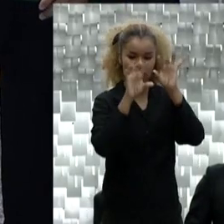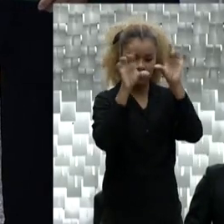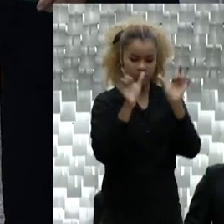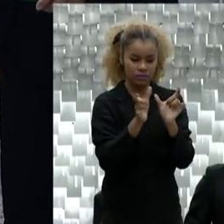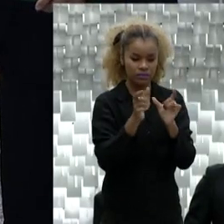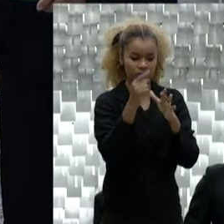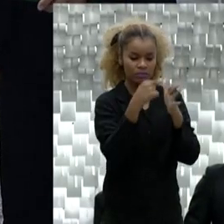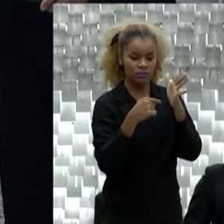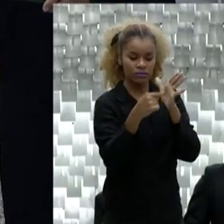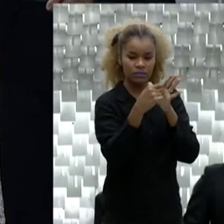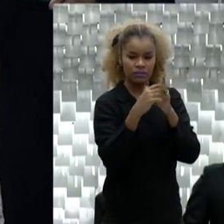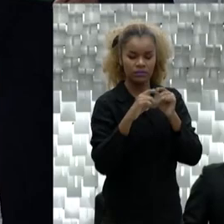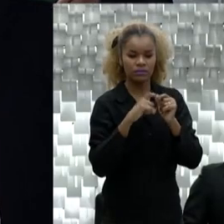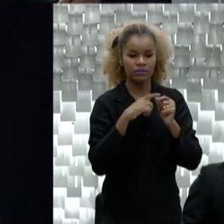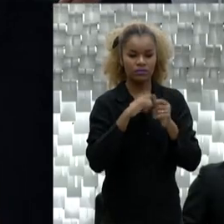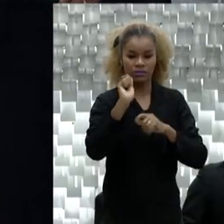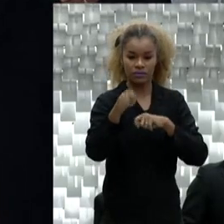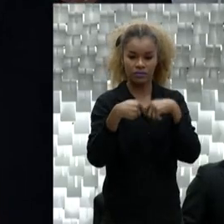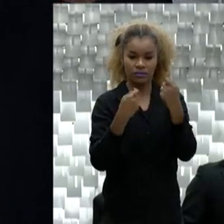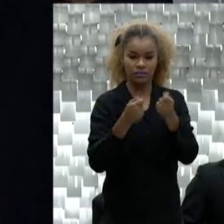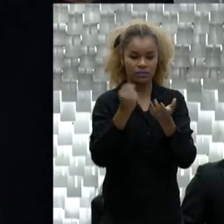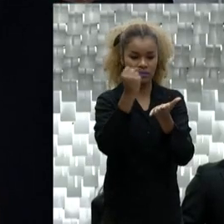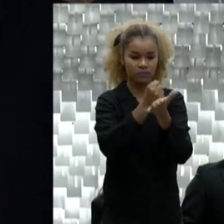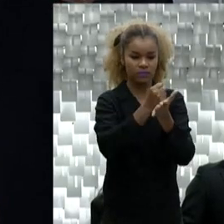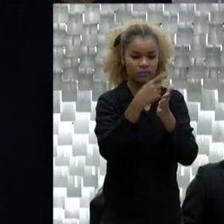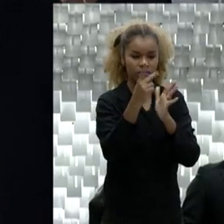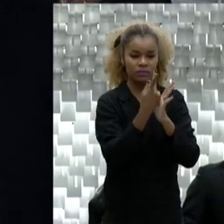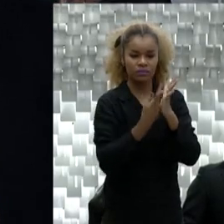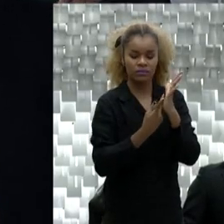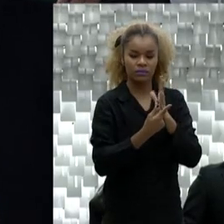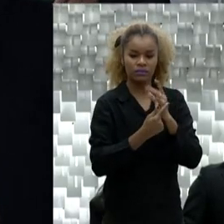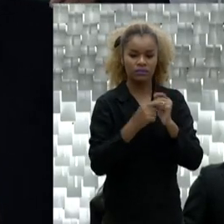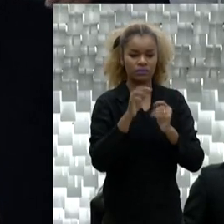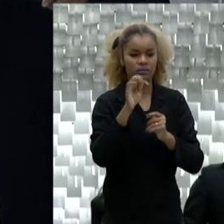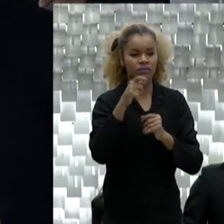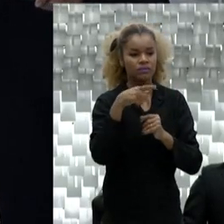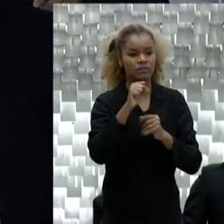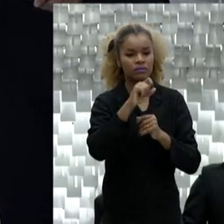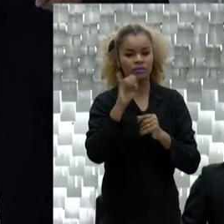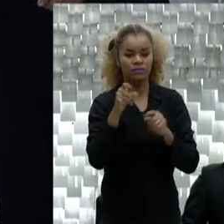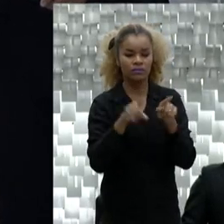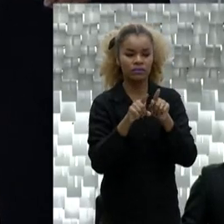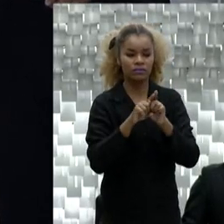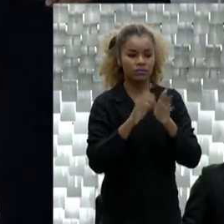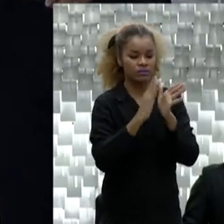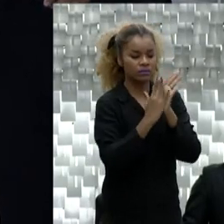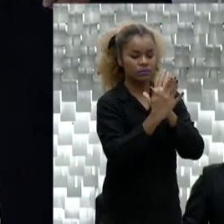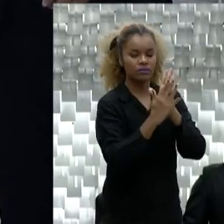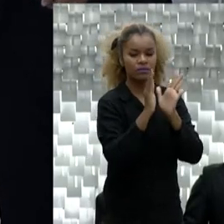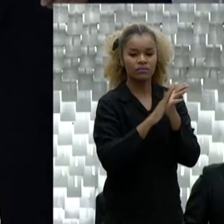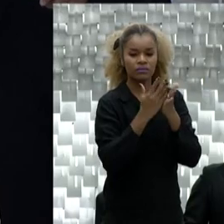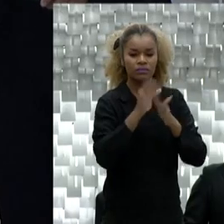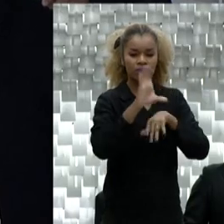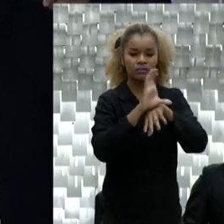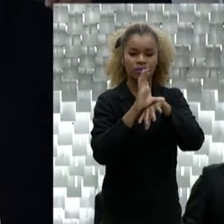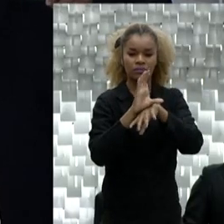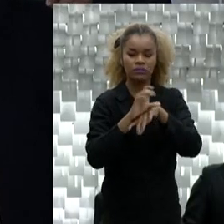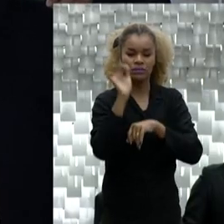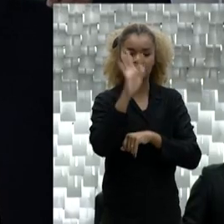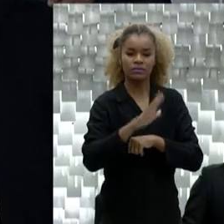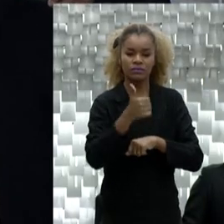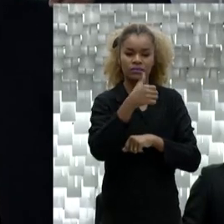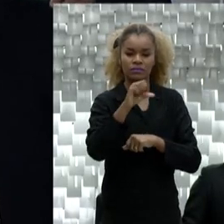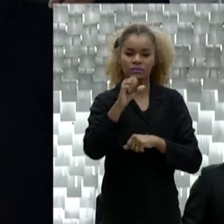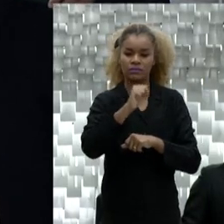comemorativa, que combina o símbolo da marca do Tribunal com a capa da Constituição Federal de 1988, que